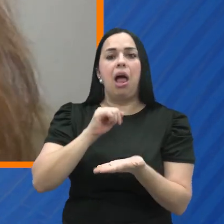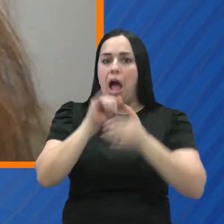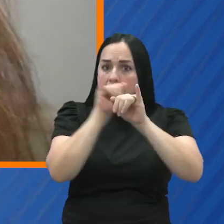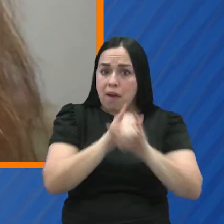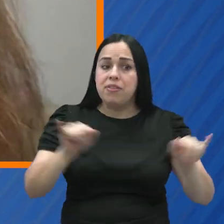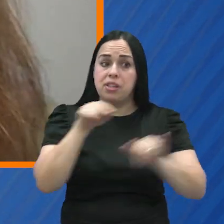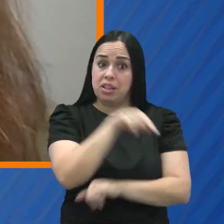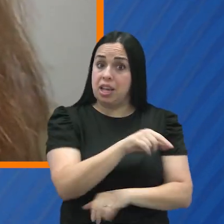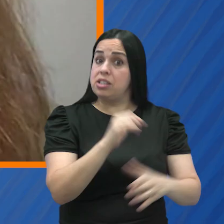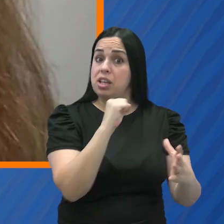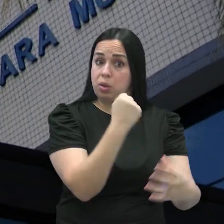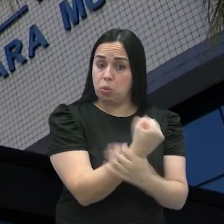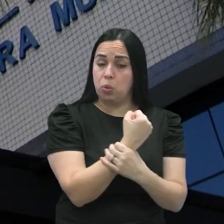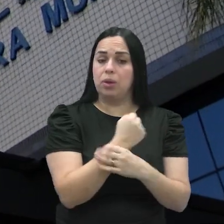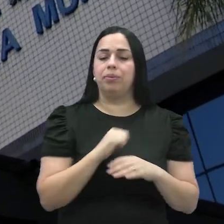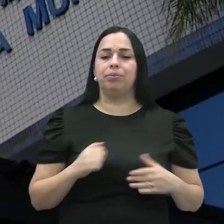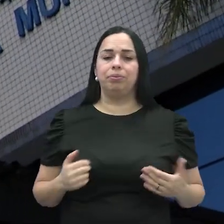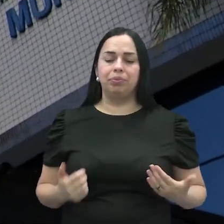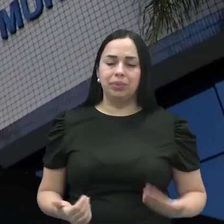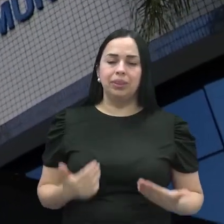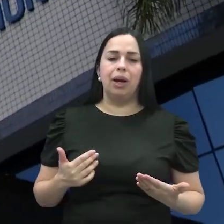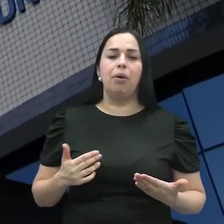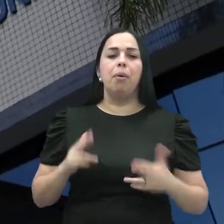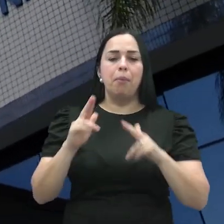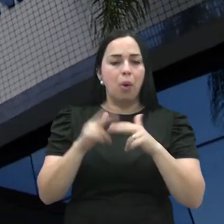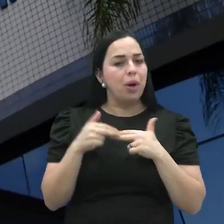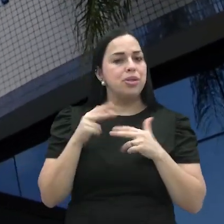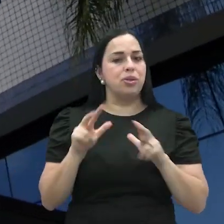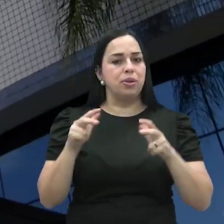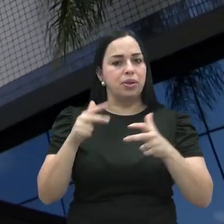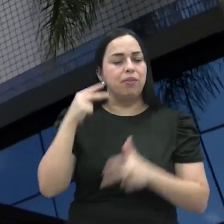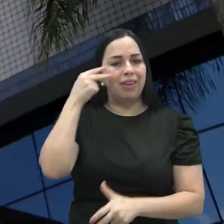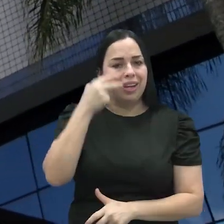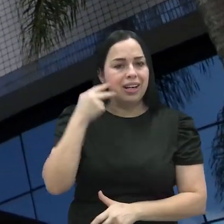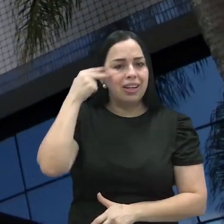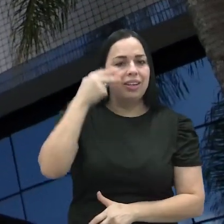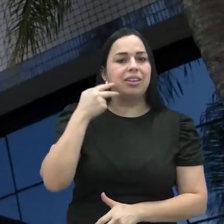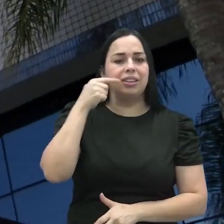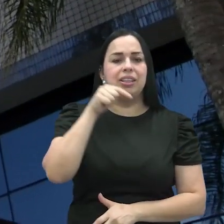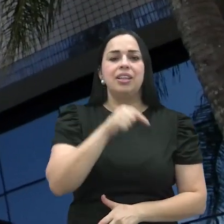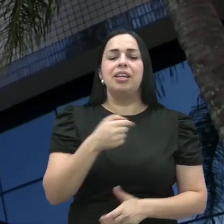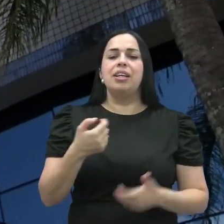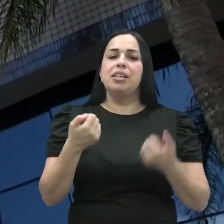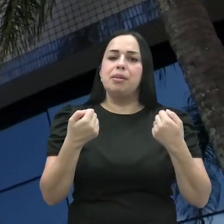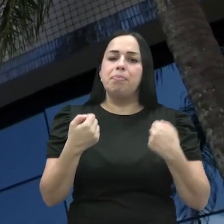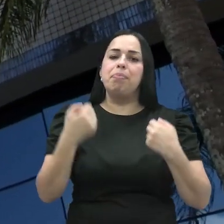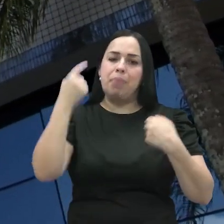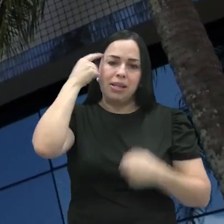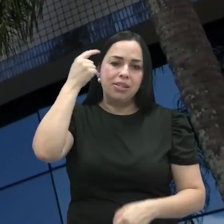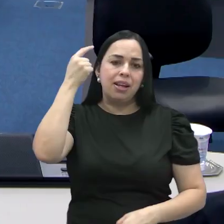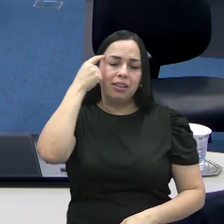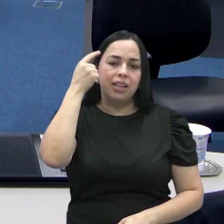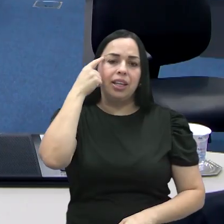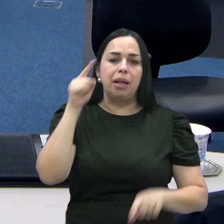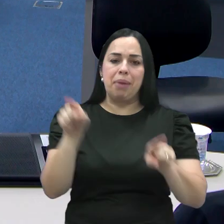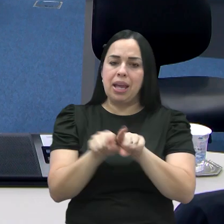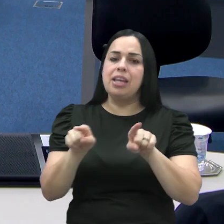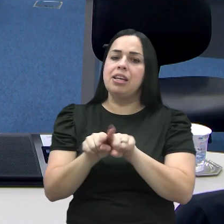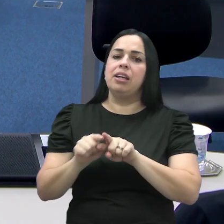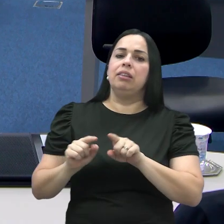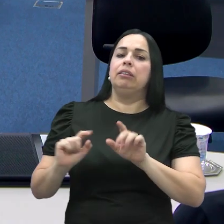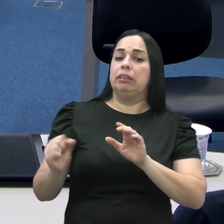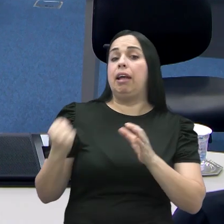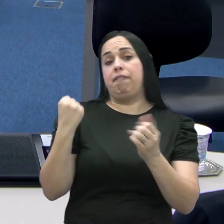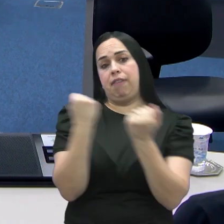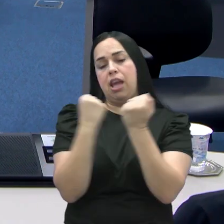ela garante essa equivalência. A questão da saúde pública é acompanhada pela Câmara e a garantia desse direito é uma pauta